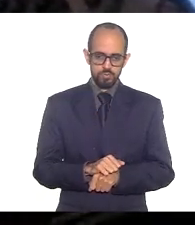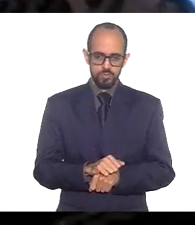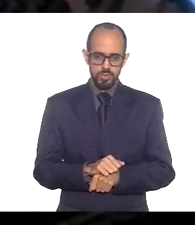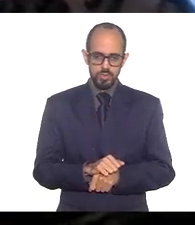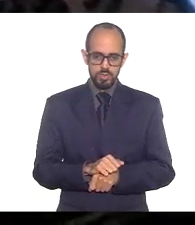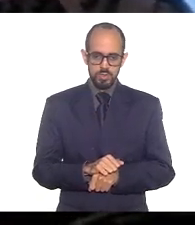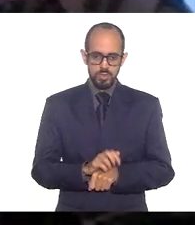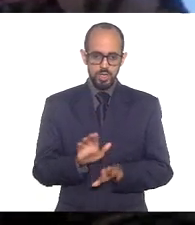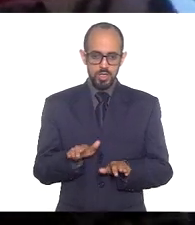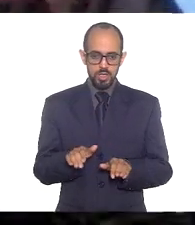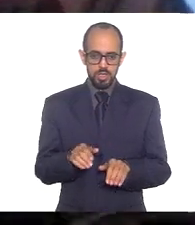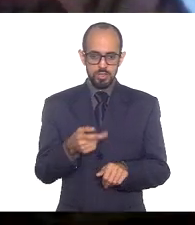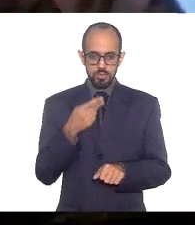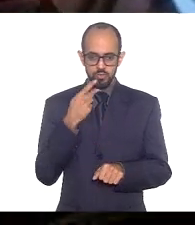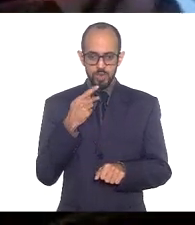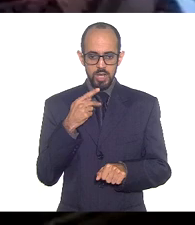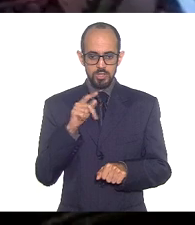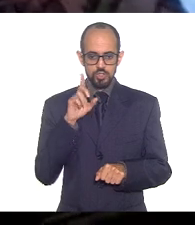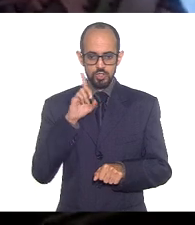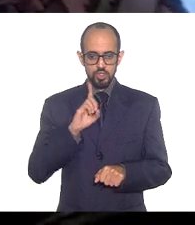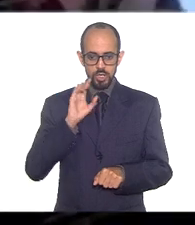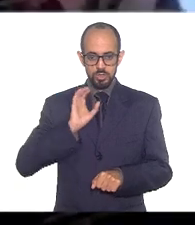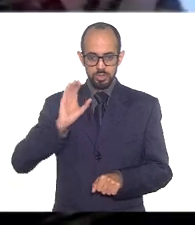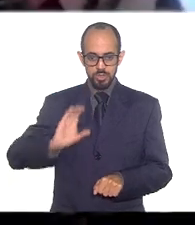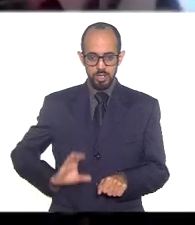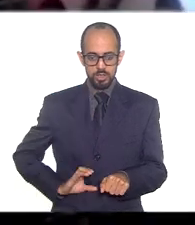falando de direitos de cidadania